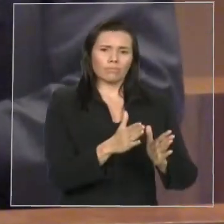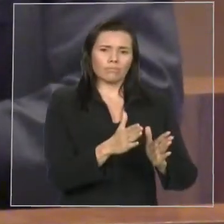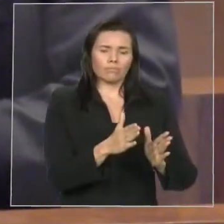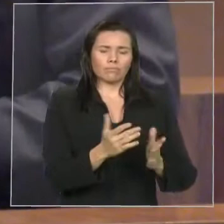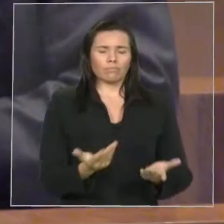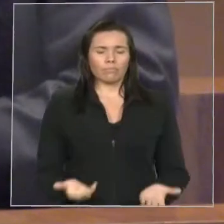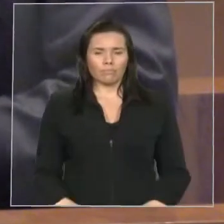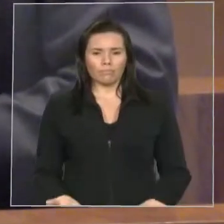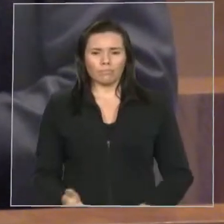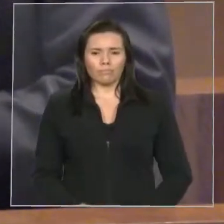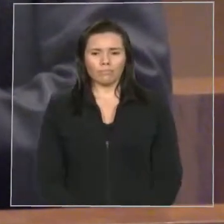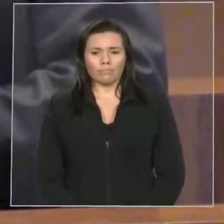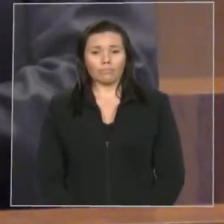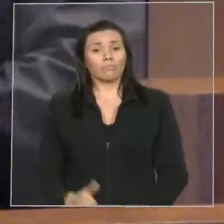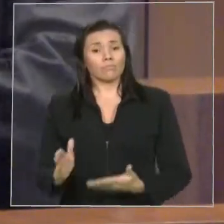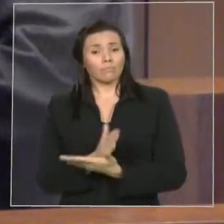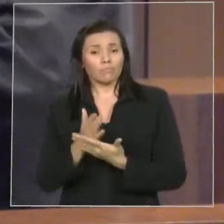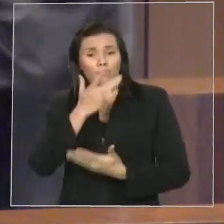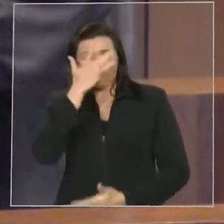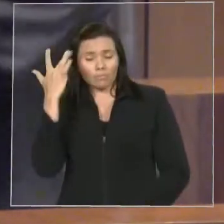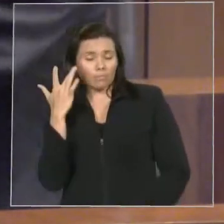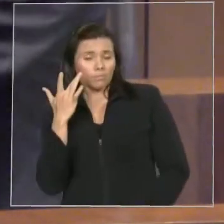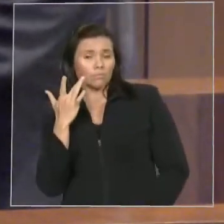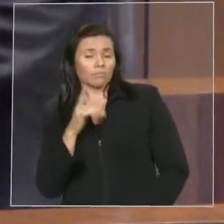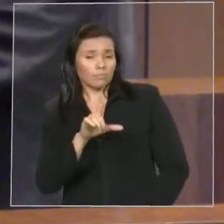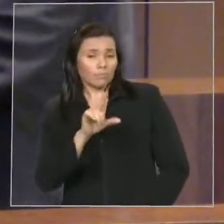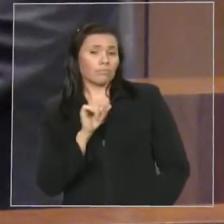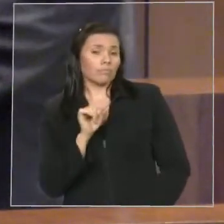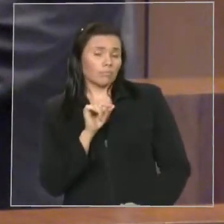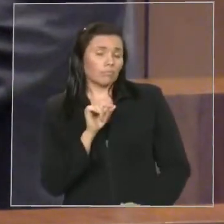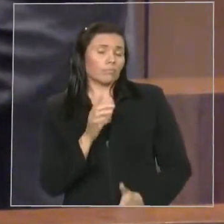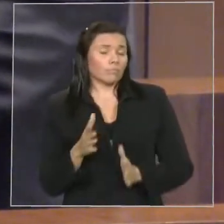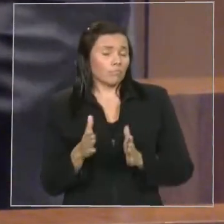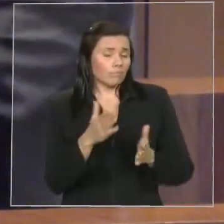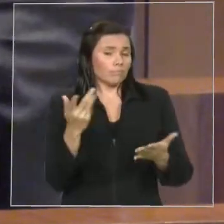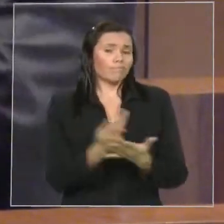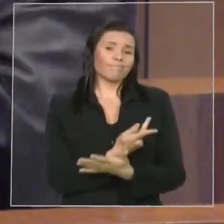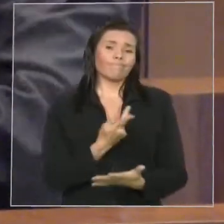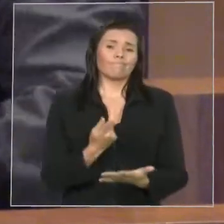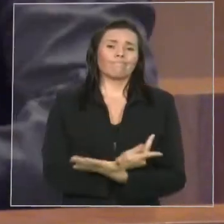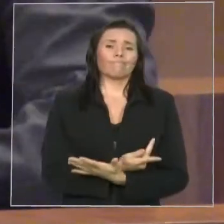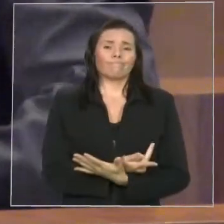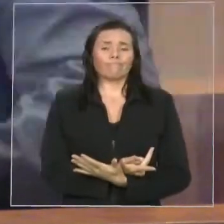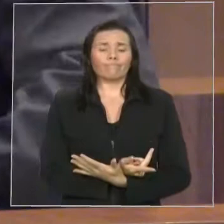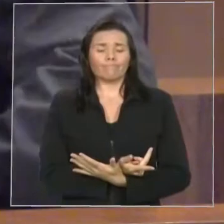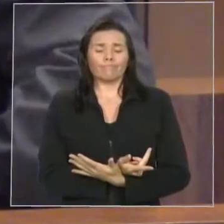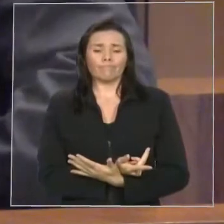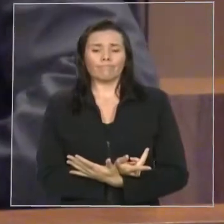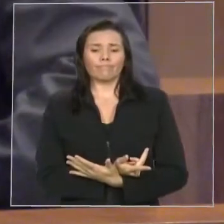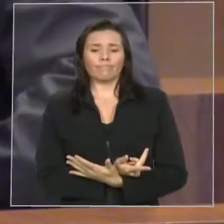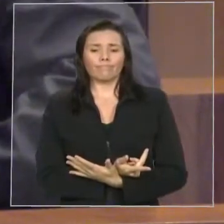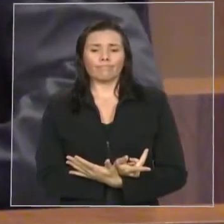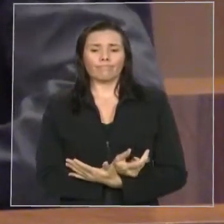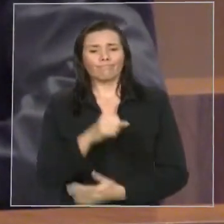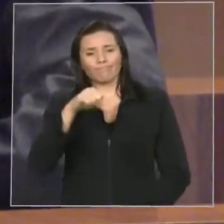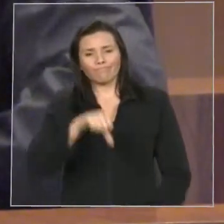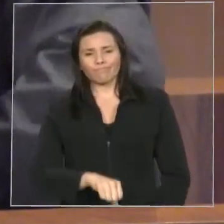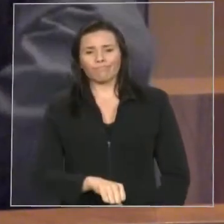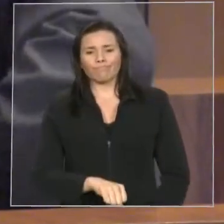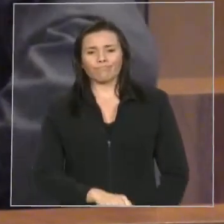Muita gente se dá mal nas suas escolhas. Há